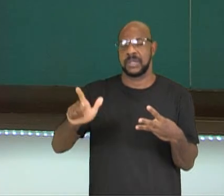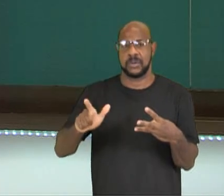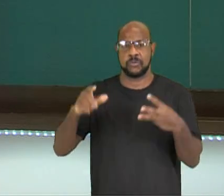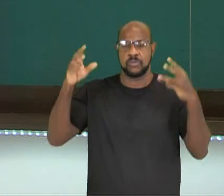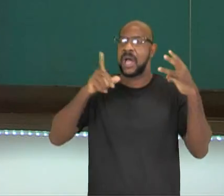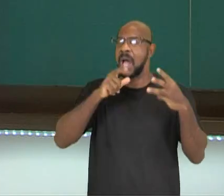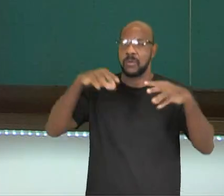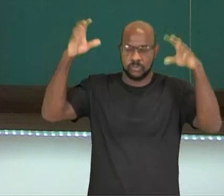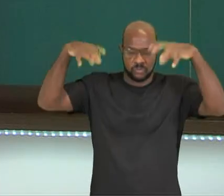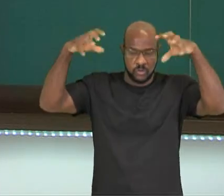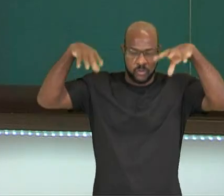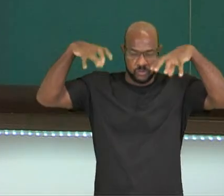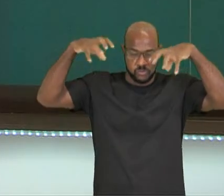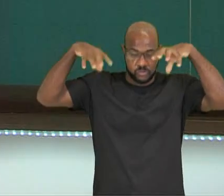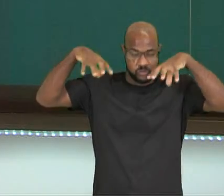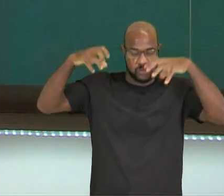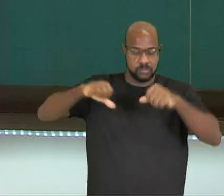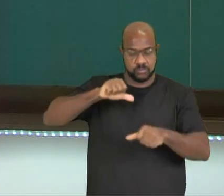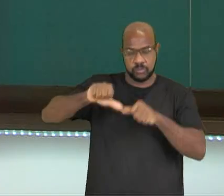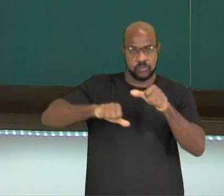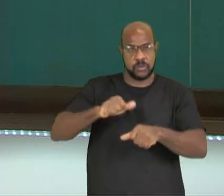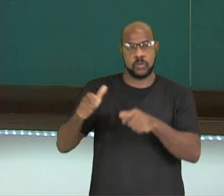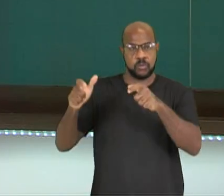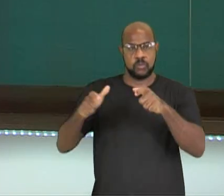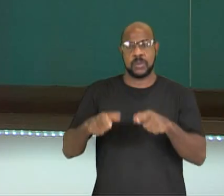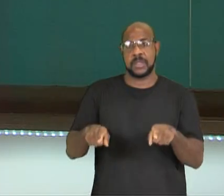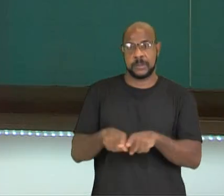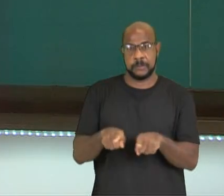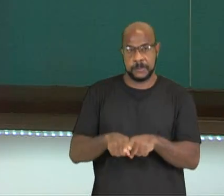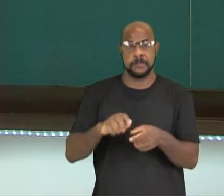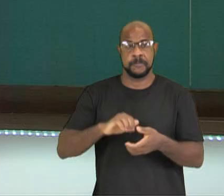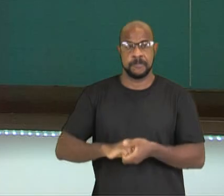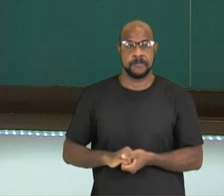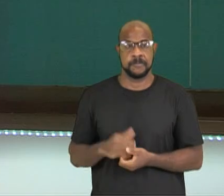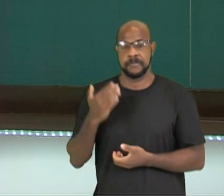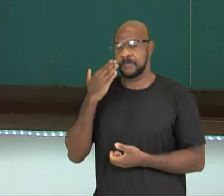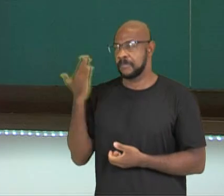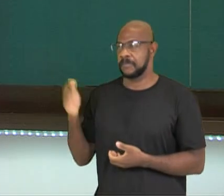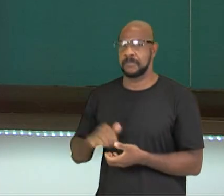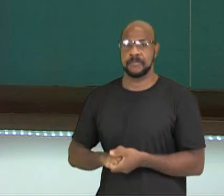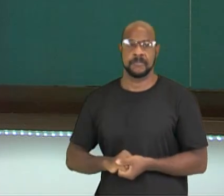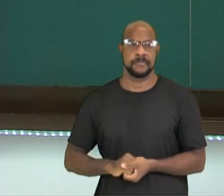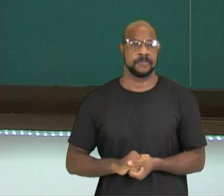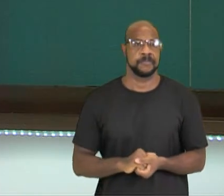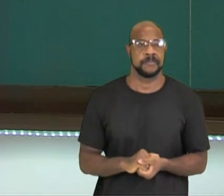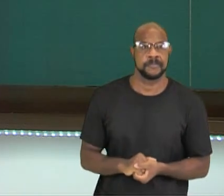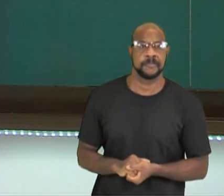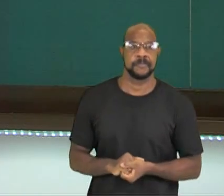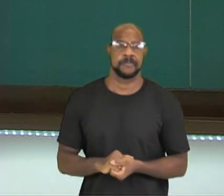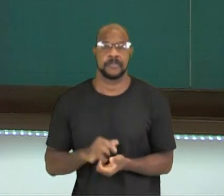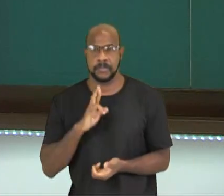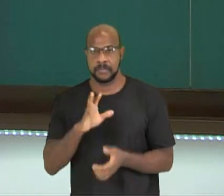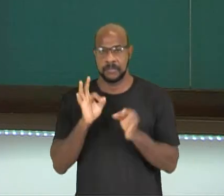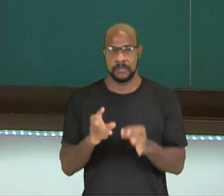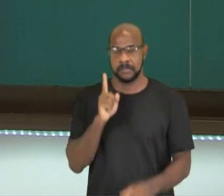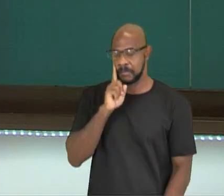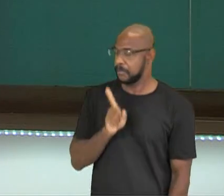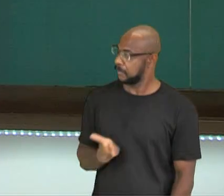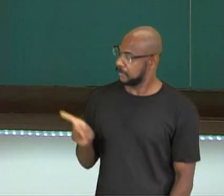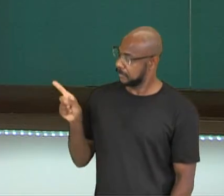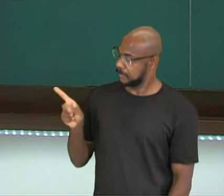água das chuvas modifica o relevo terrestre. Então, ficou lá 2, 3 e 1 as respostas certas,